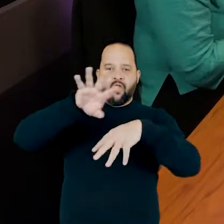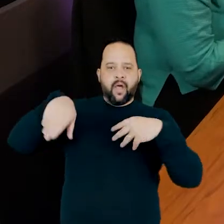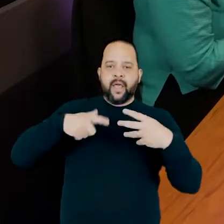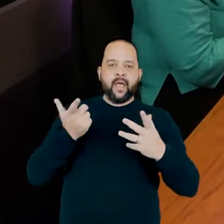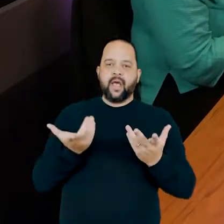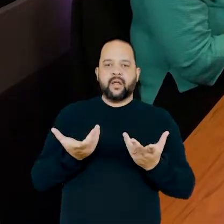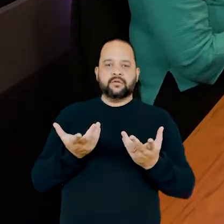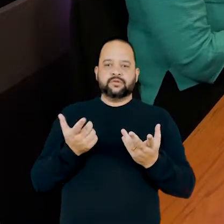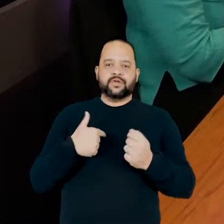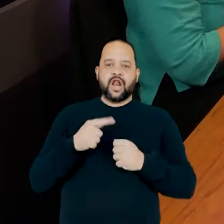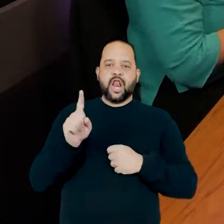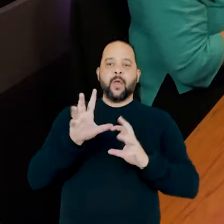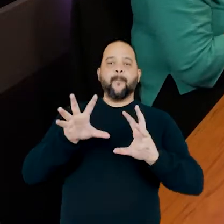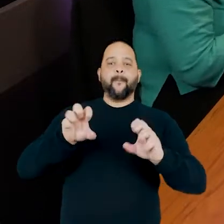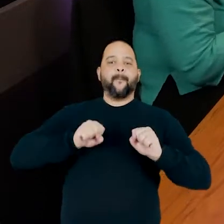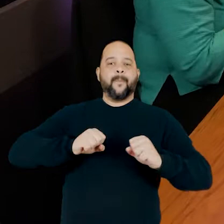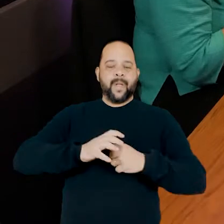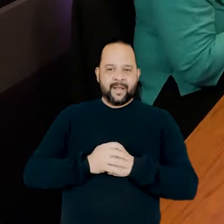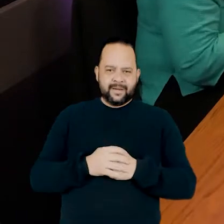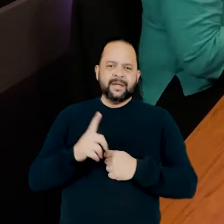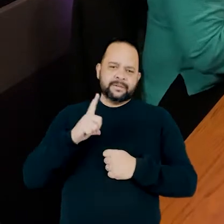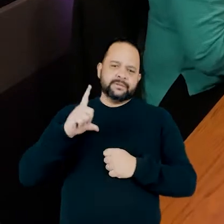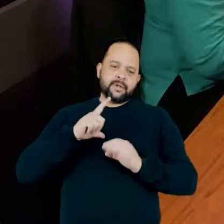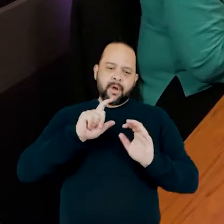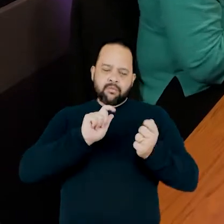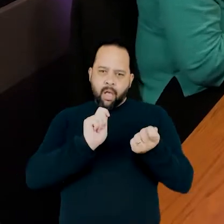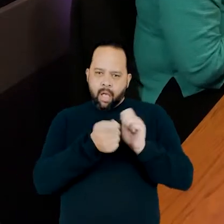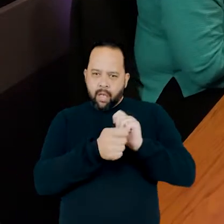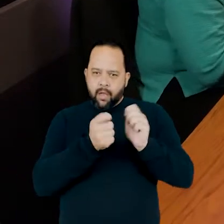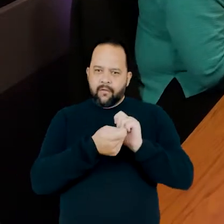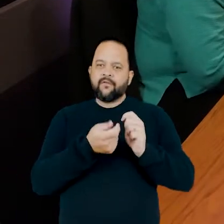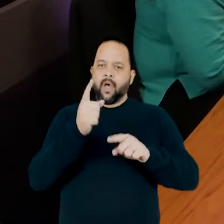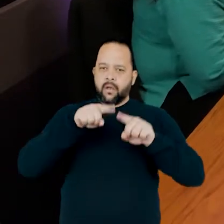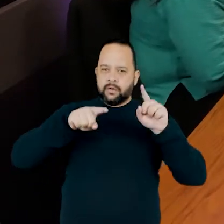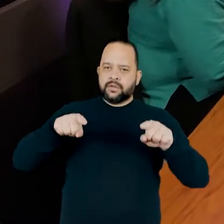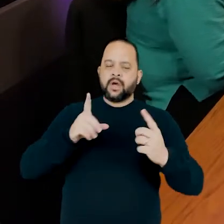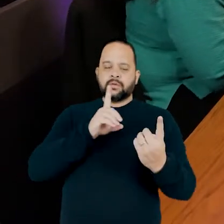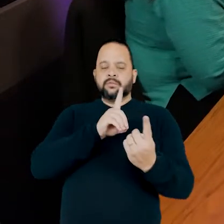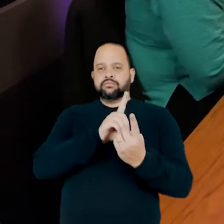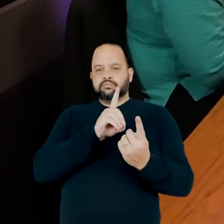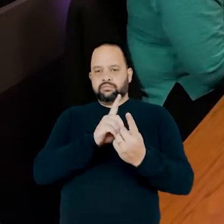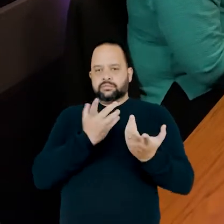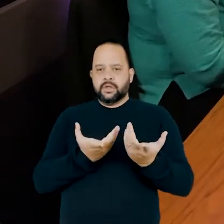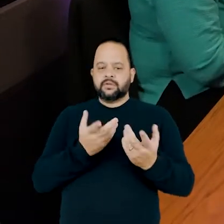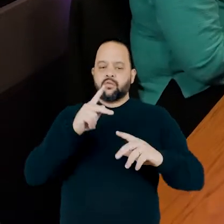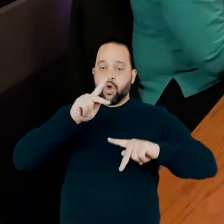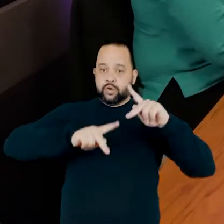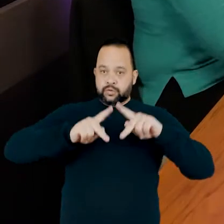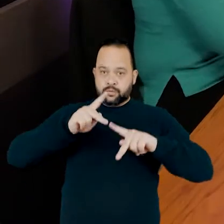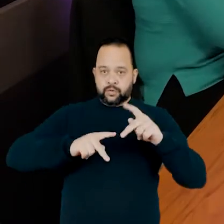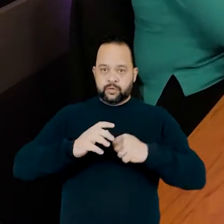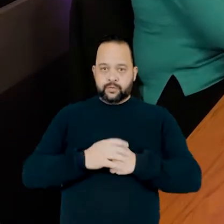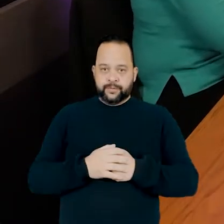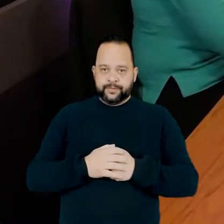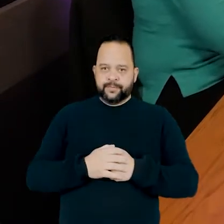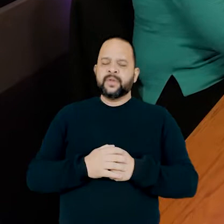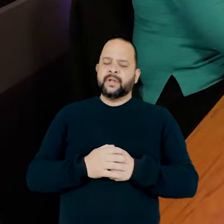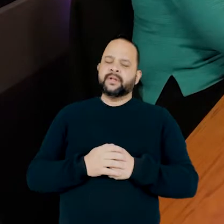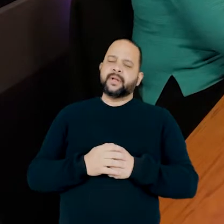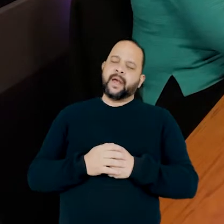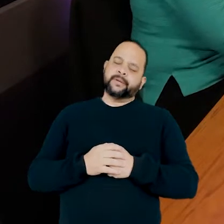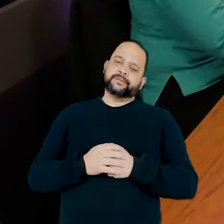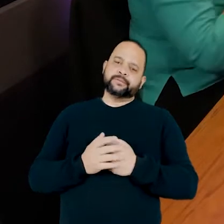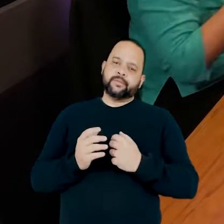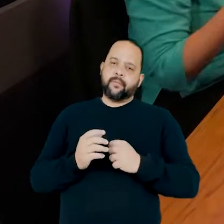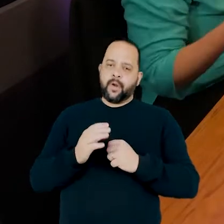né? Então, assim, é uma série de demandas que a gente atende, né? Com esse produto, inclusive, desde o ambiente corporativo,